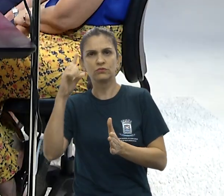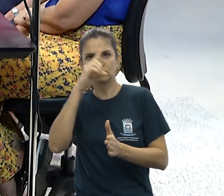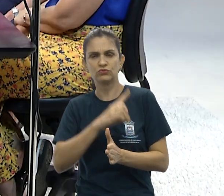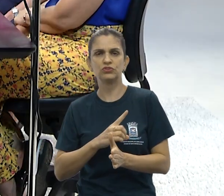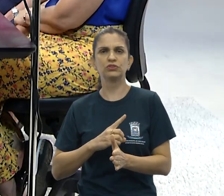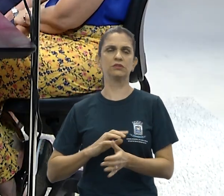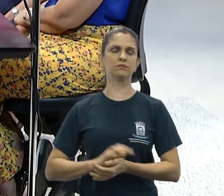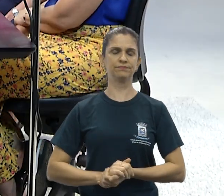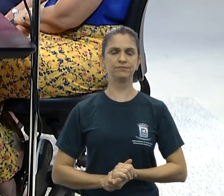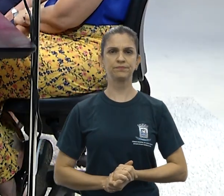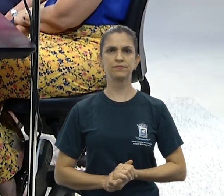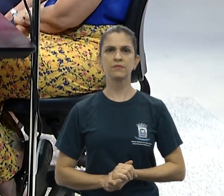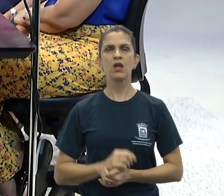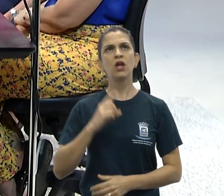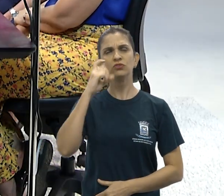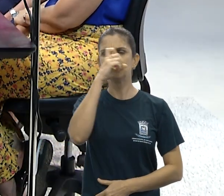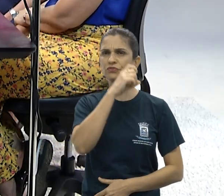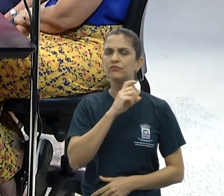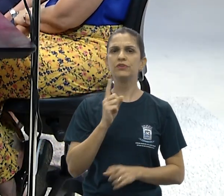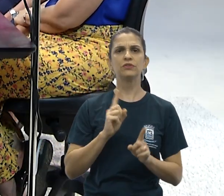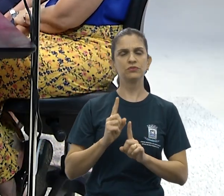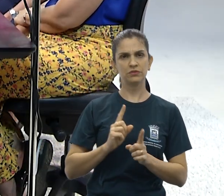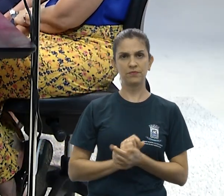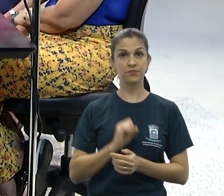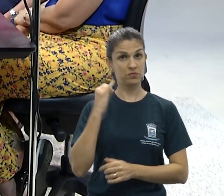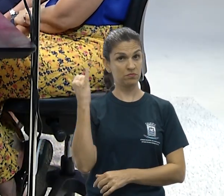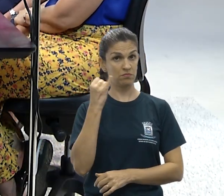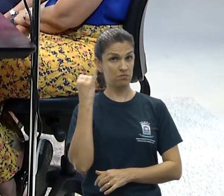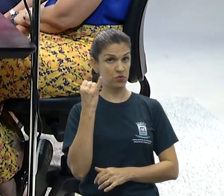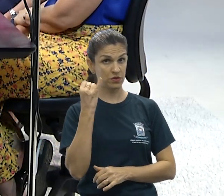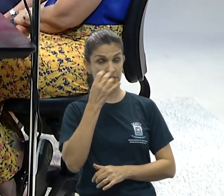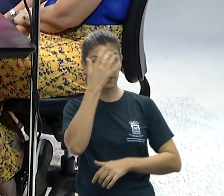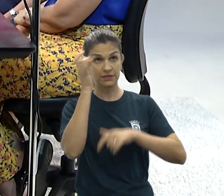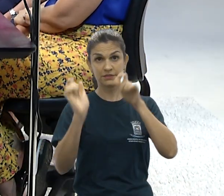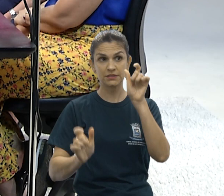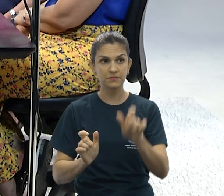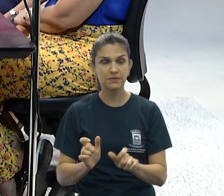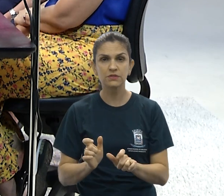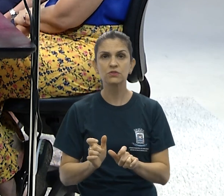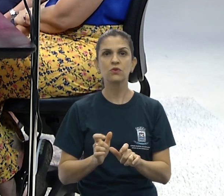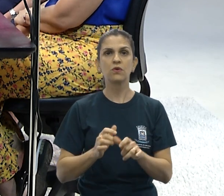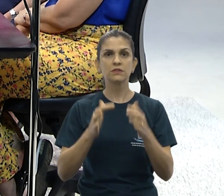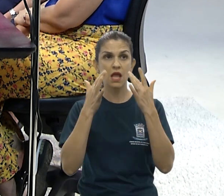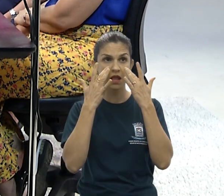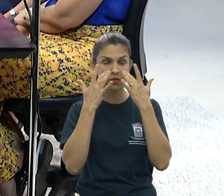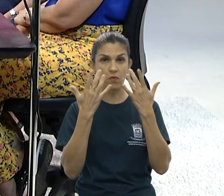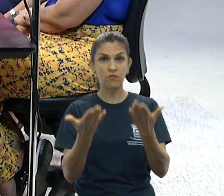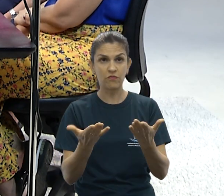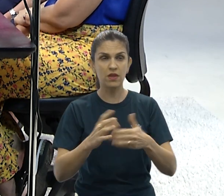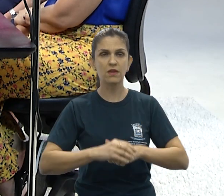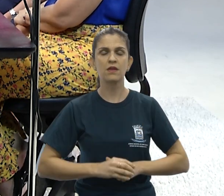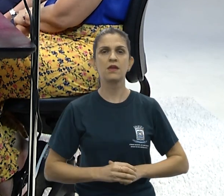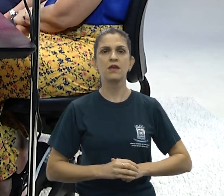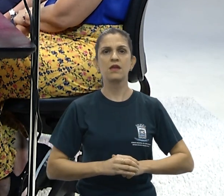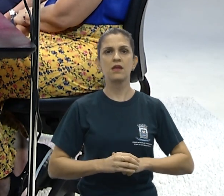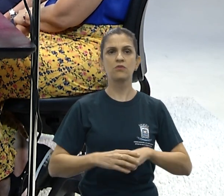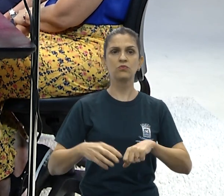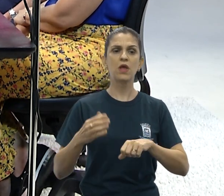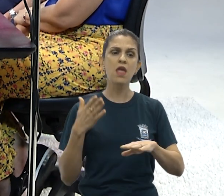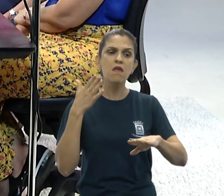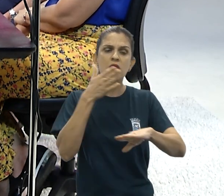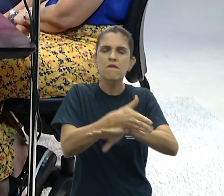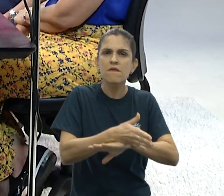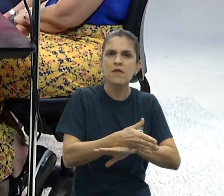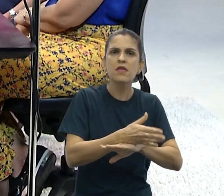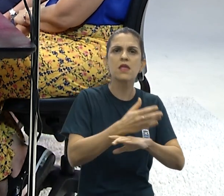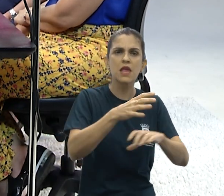nada complicado, né? É Não. importante que a população que está aí, as pessoas que estão nos assistindo, entenda isso. Procurar a Defensoria Pública é